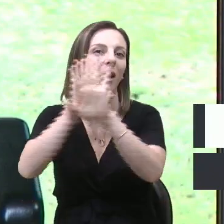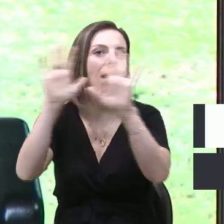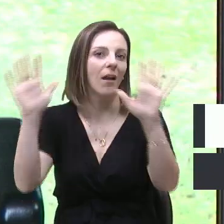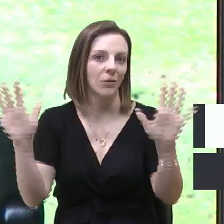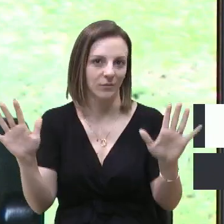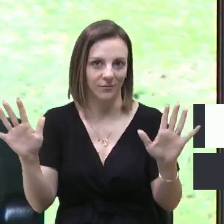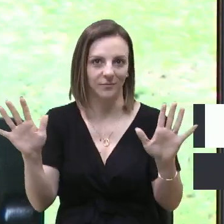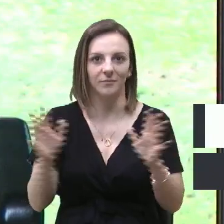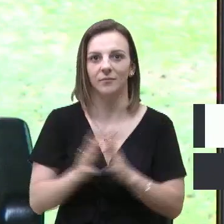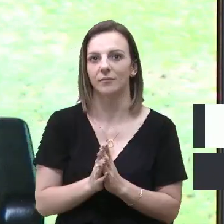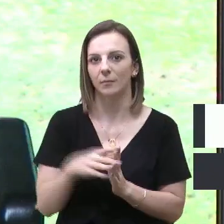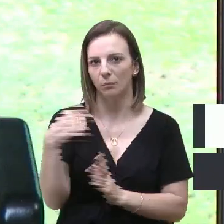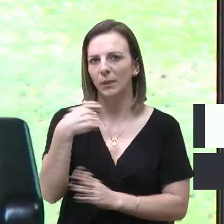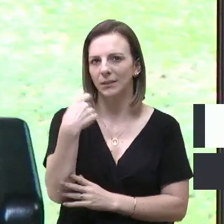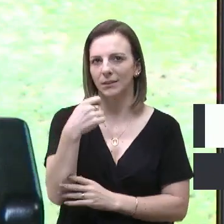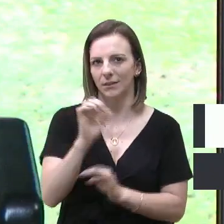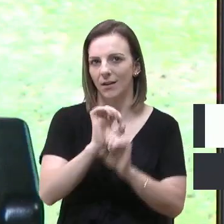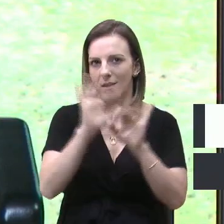elucidado.